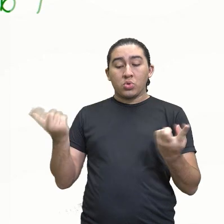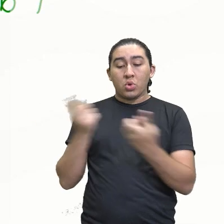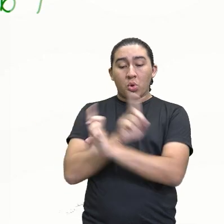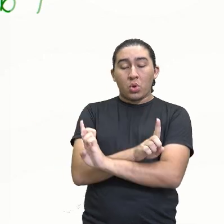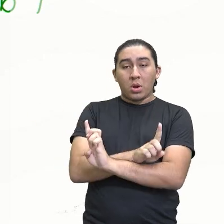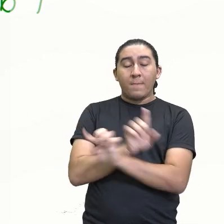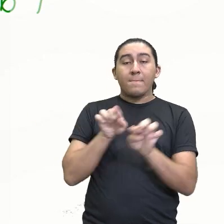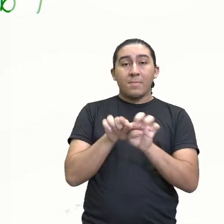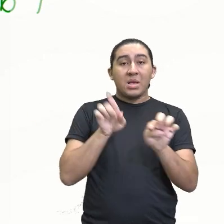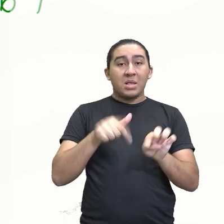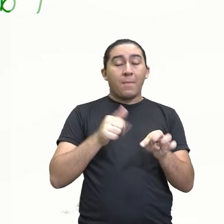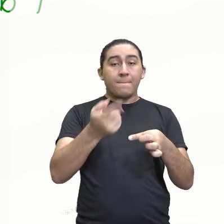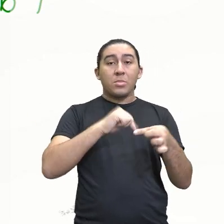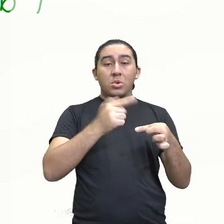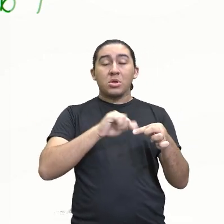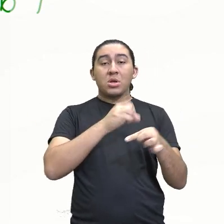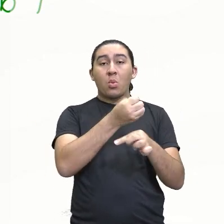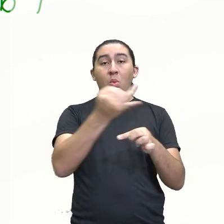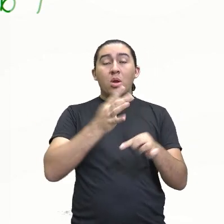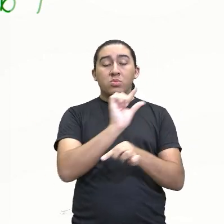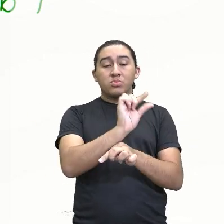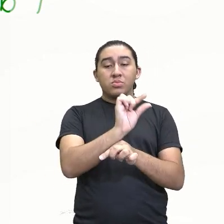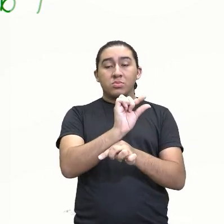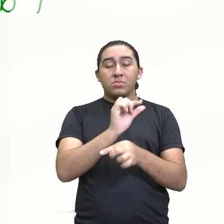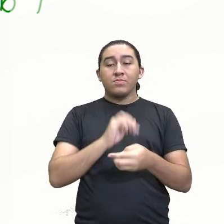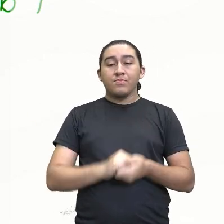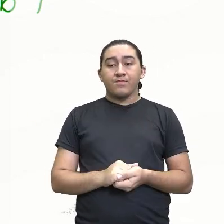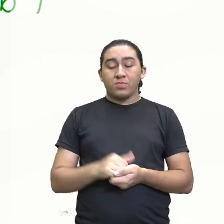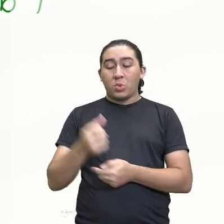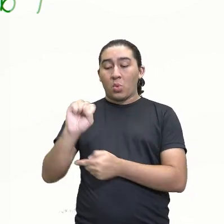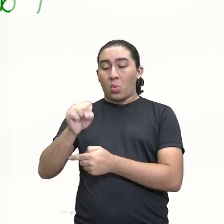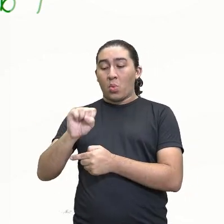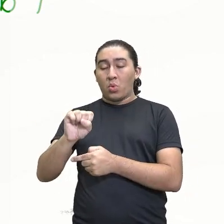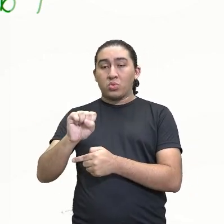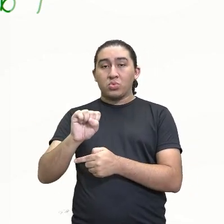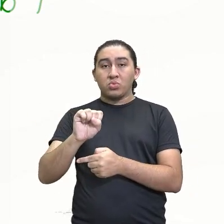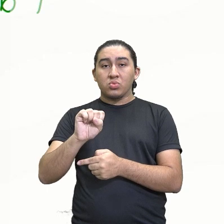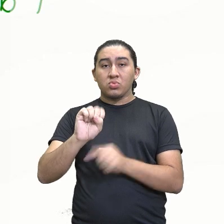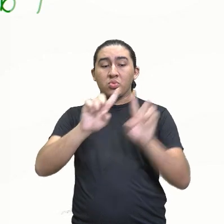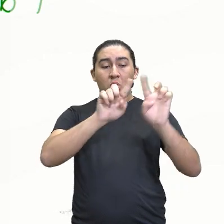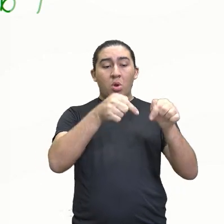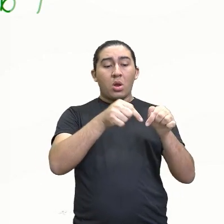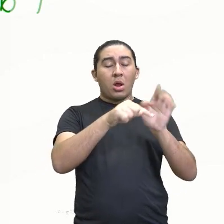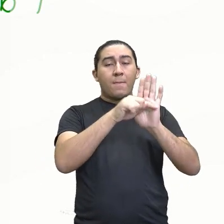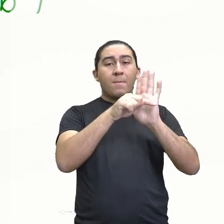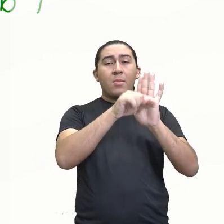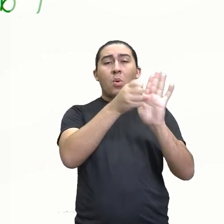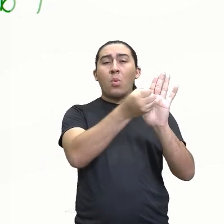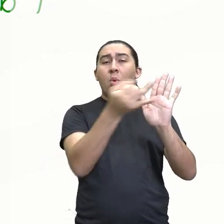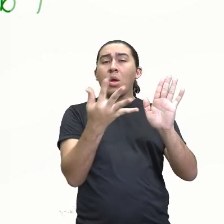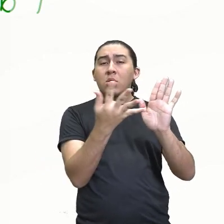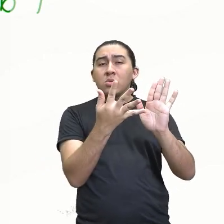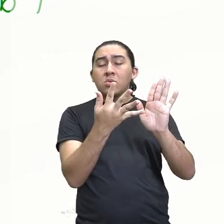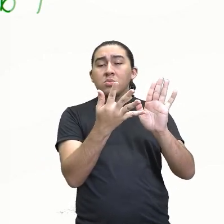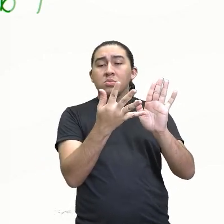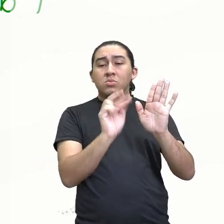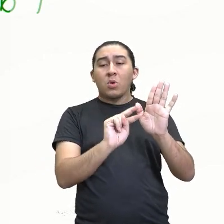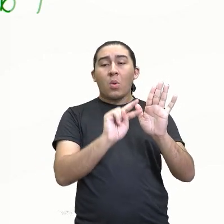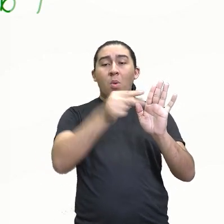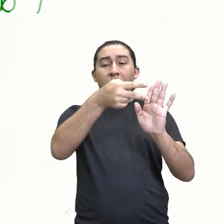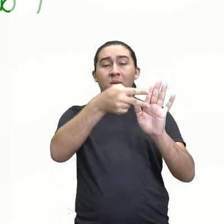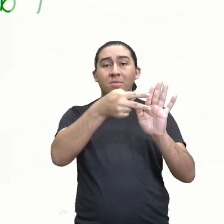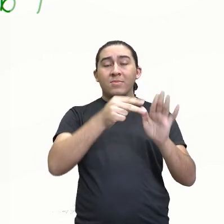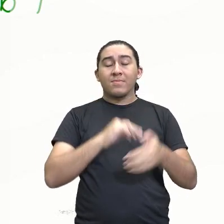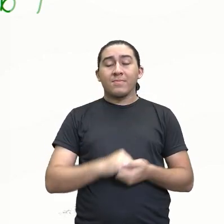mas em uma potência. Que potência é essa? 8 elevado a quanto vai ser 64? Ora, 8 ao quadrado, 8